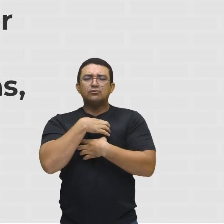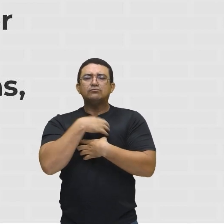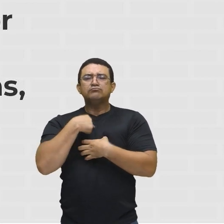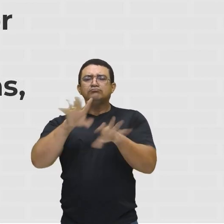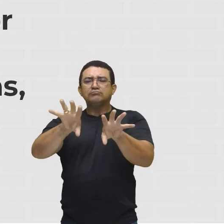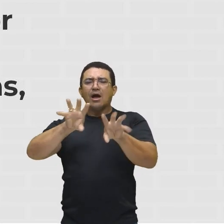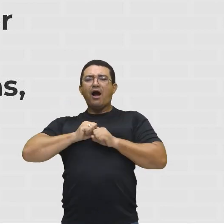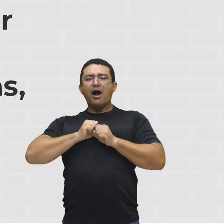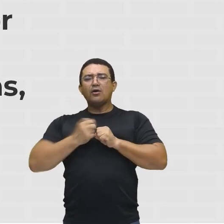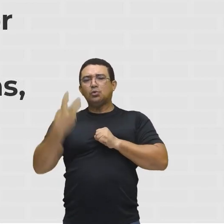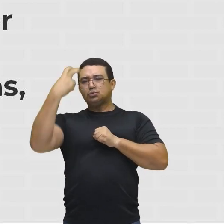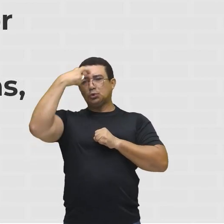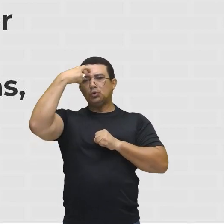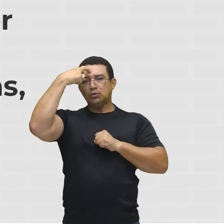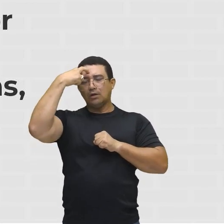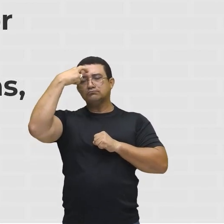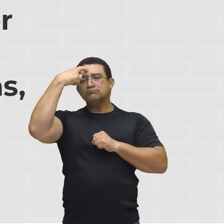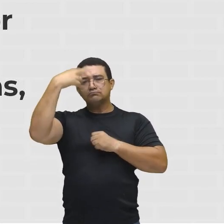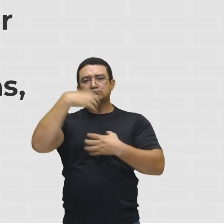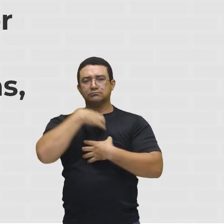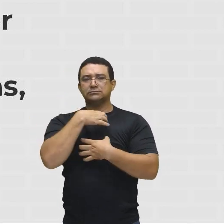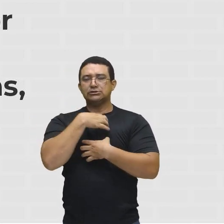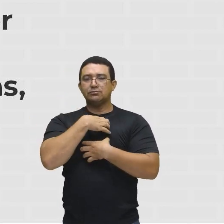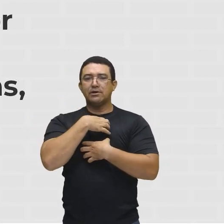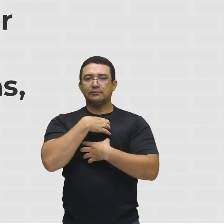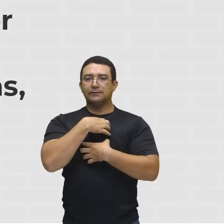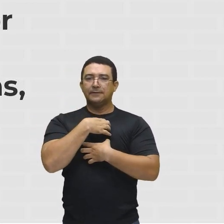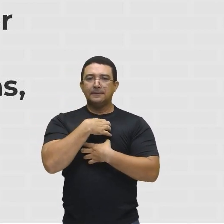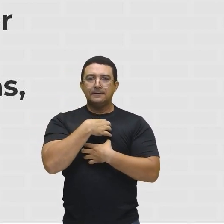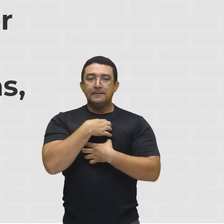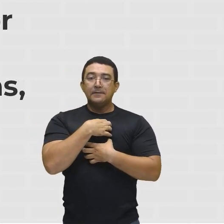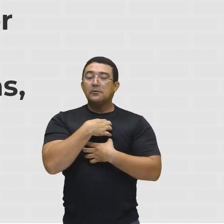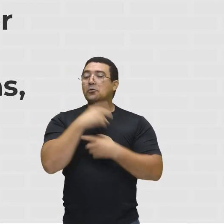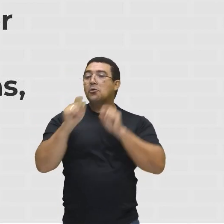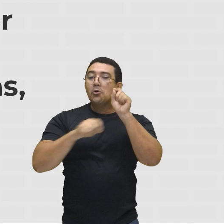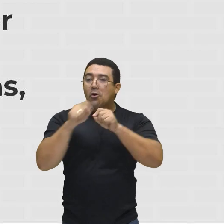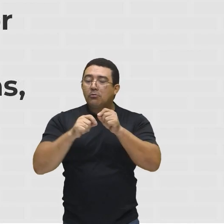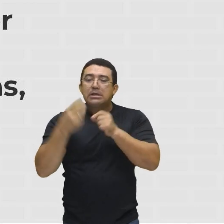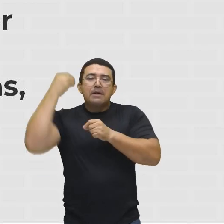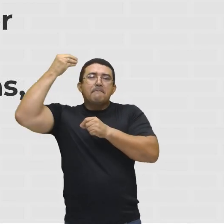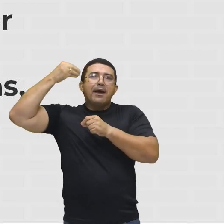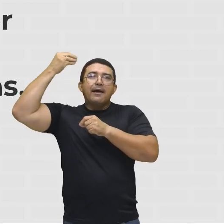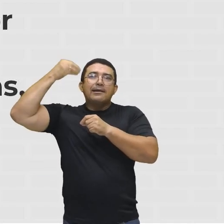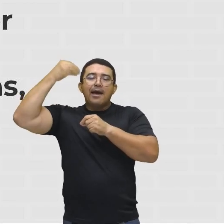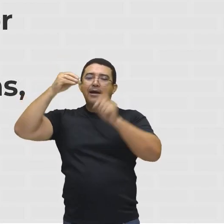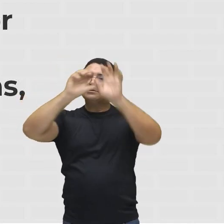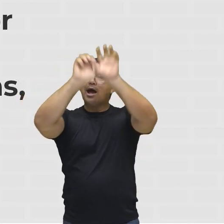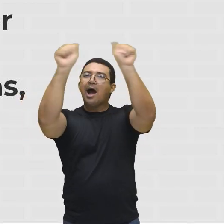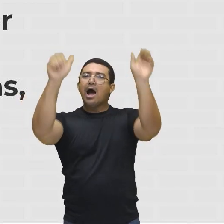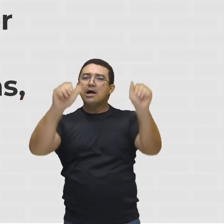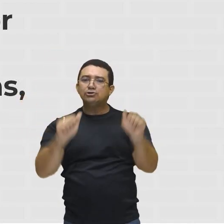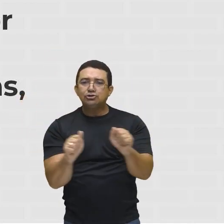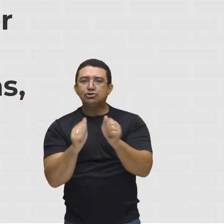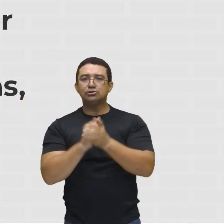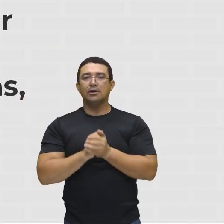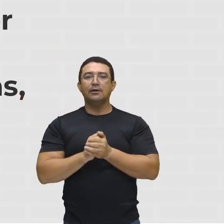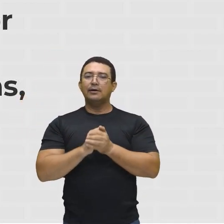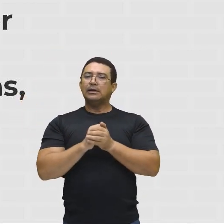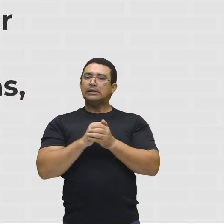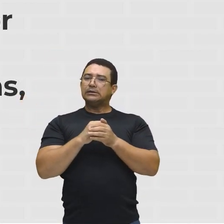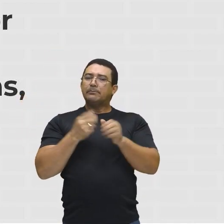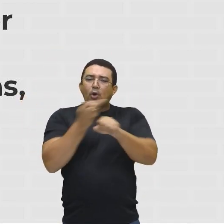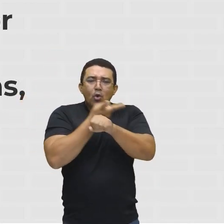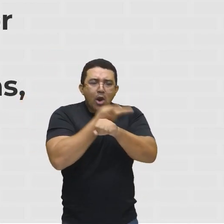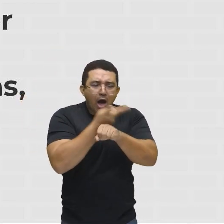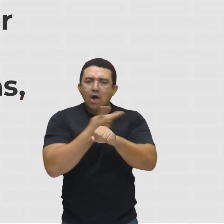pertencimento. Olha aí, sentimento de pertencimento por meio de experiências artísticas, explorando relações entre